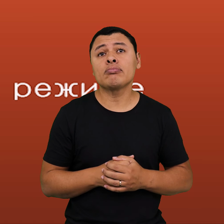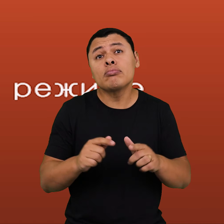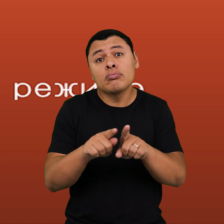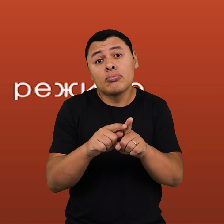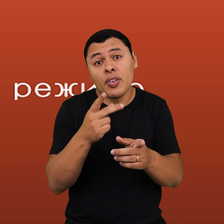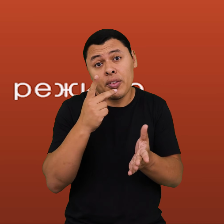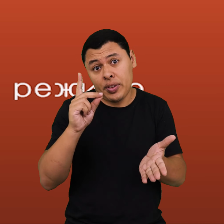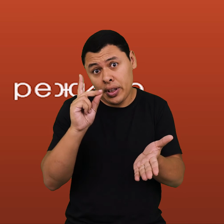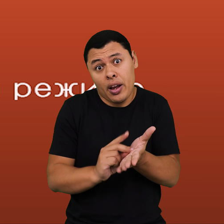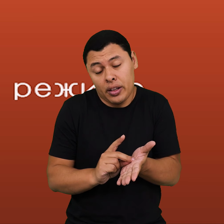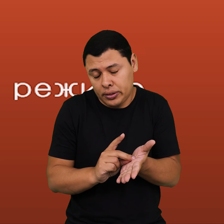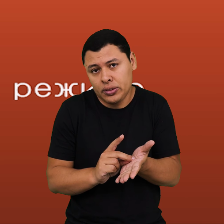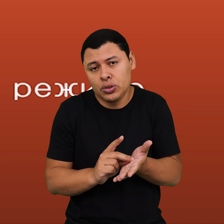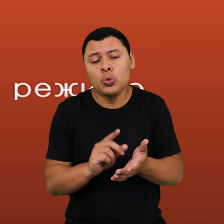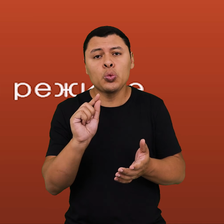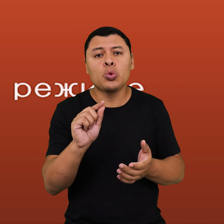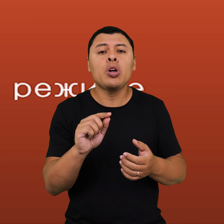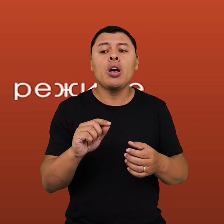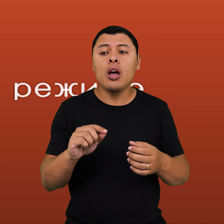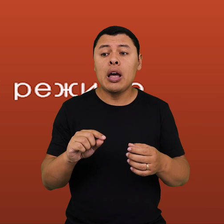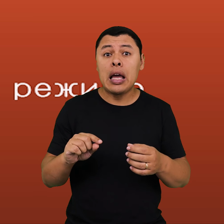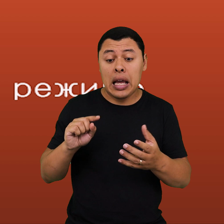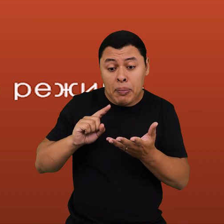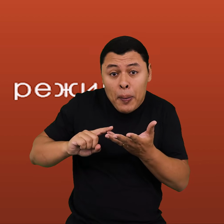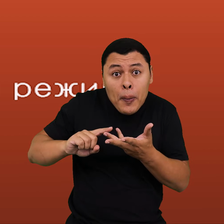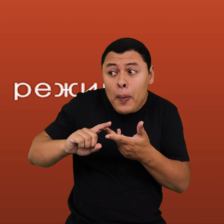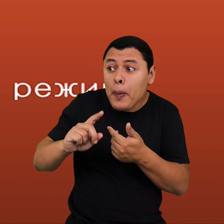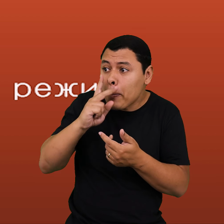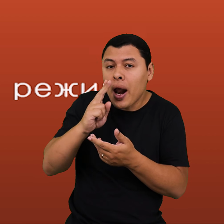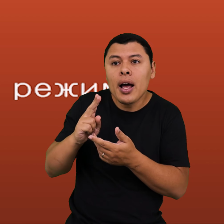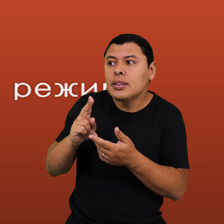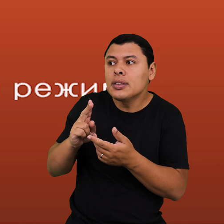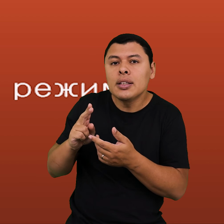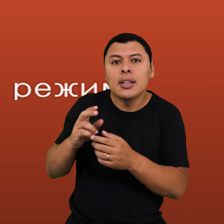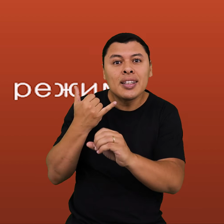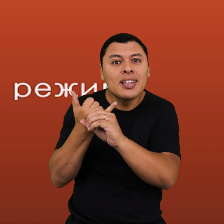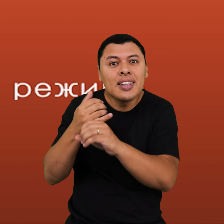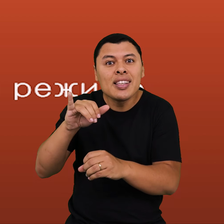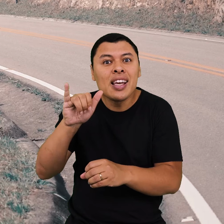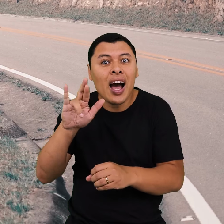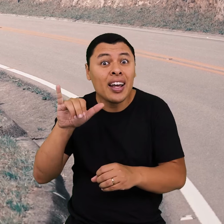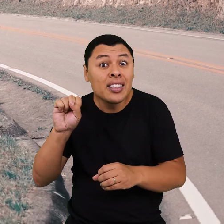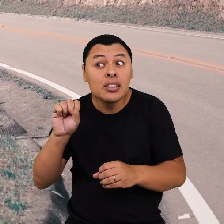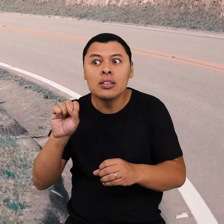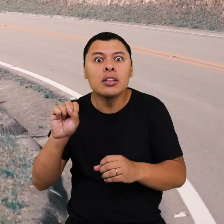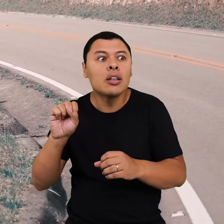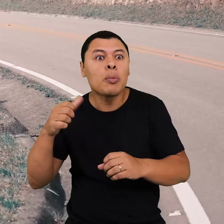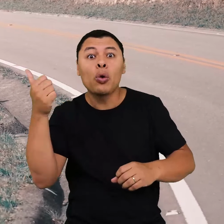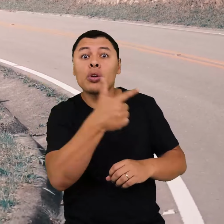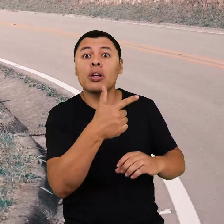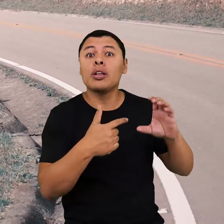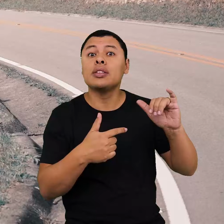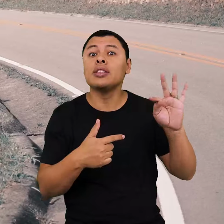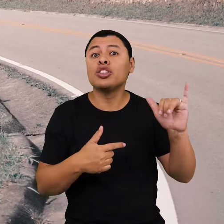já agora para a conclusão, em muitos sentidos ele é o que o Fit deixou de ser, né? Enfim, o New City